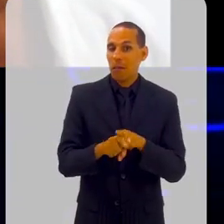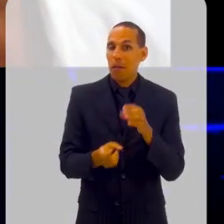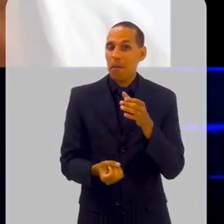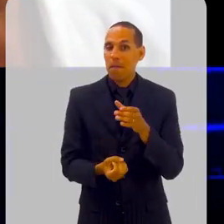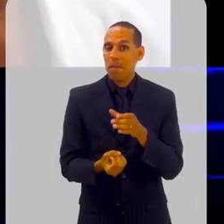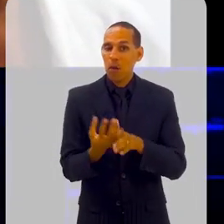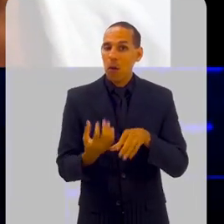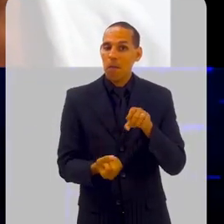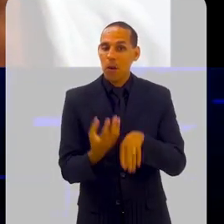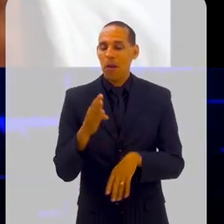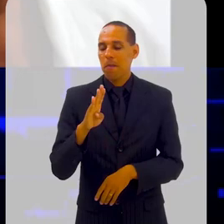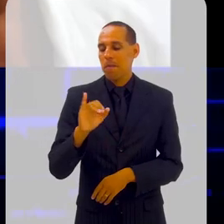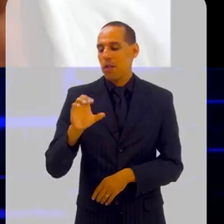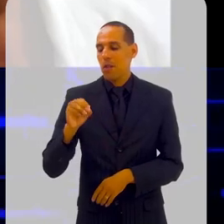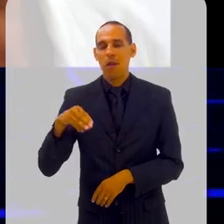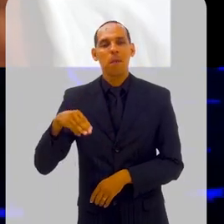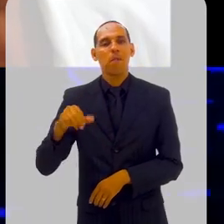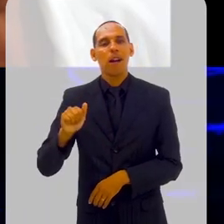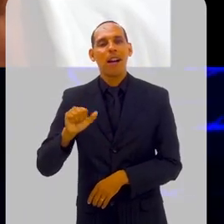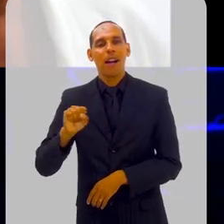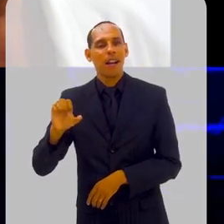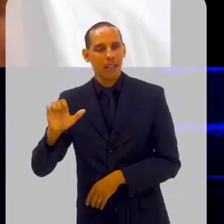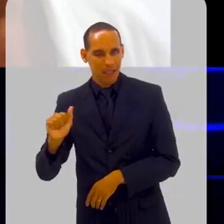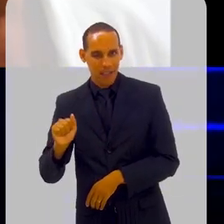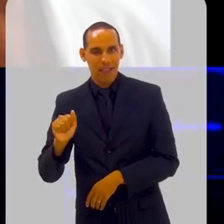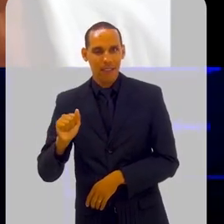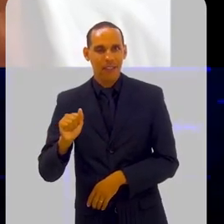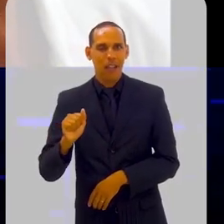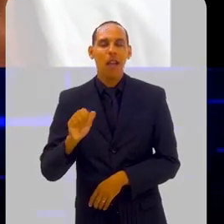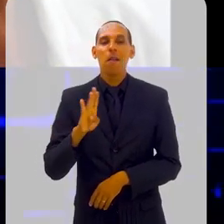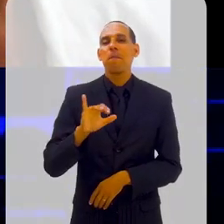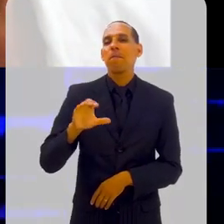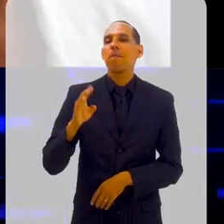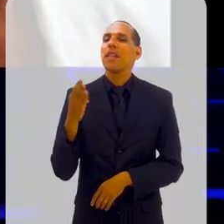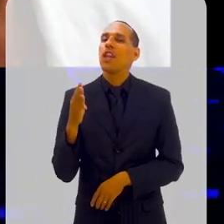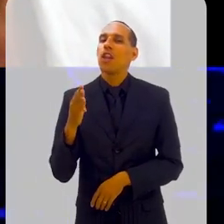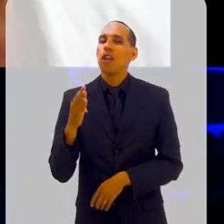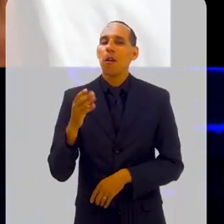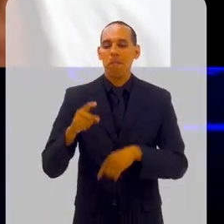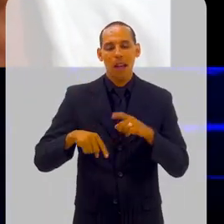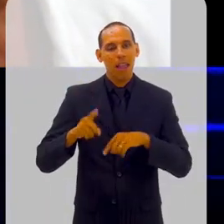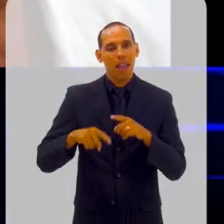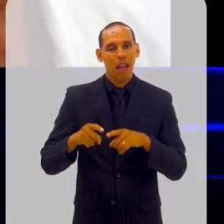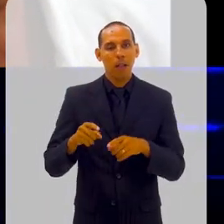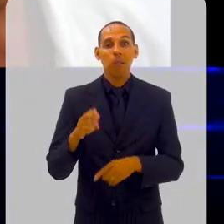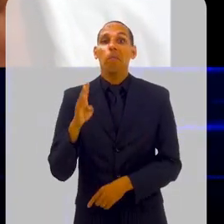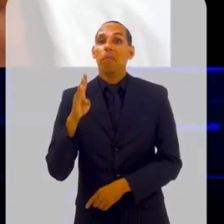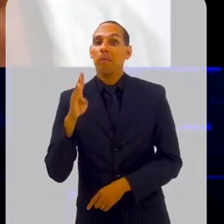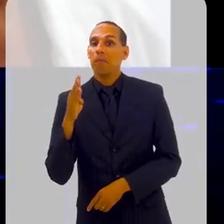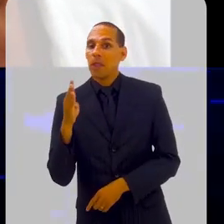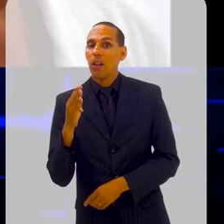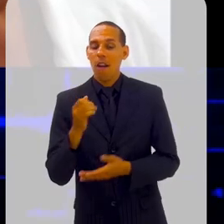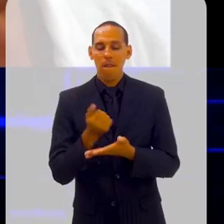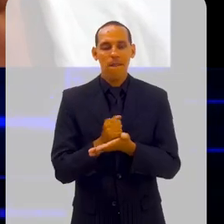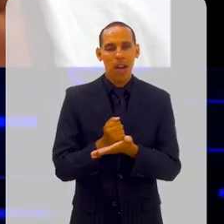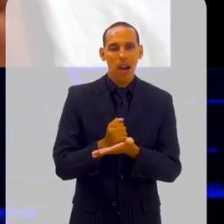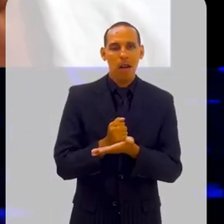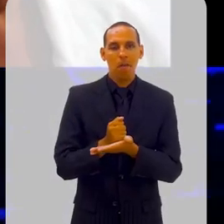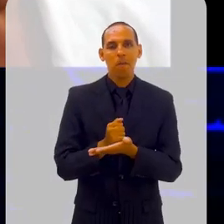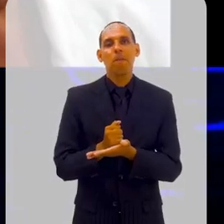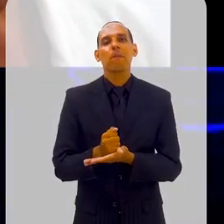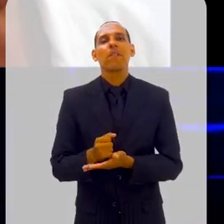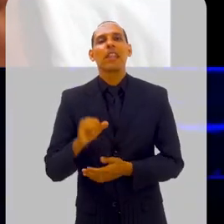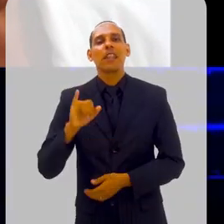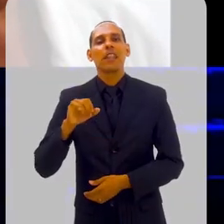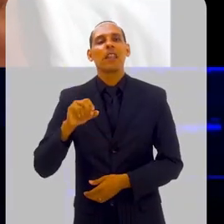na produção de biomassa e de biomateriais além da criação de biofábricas para produção de insumos biológicos